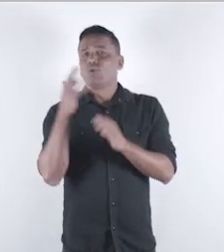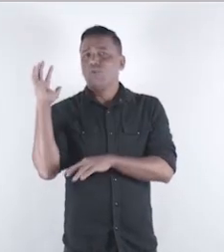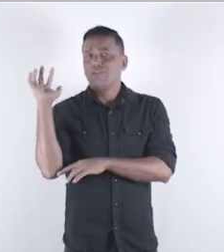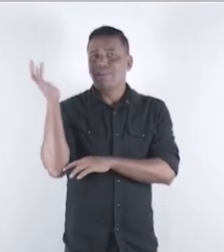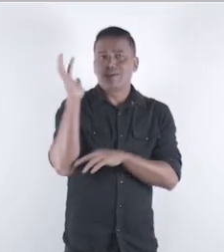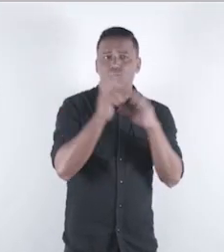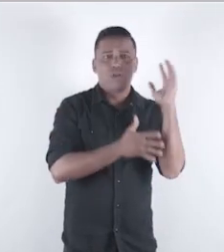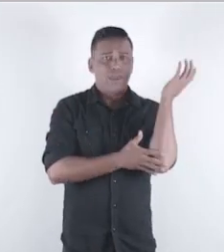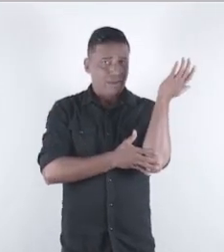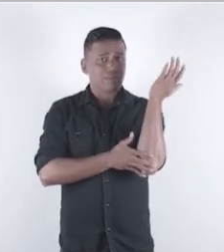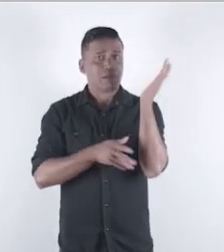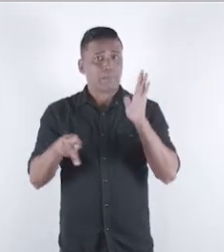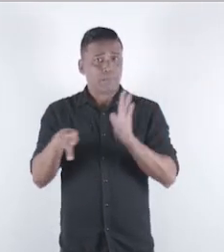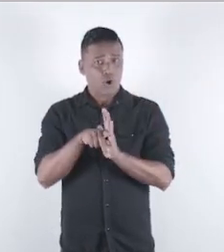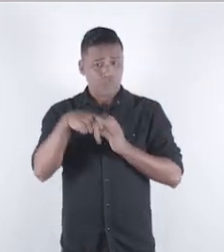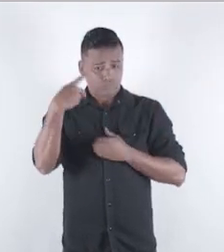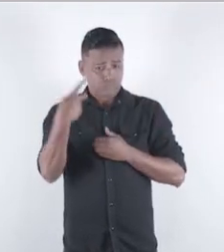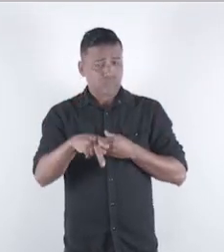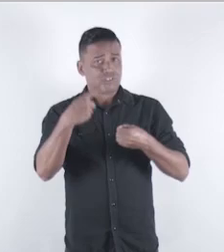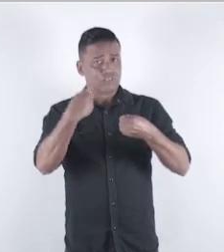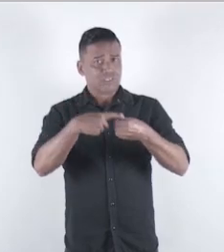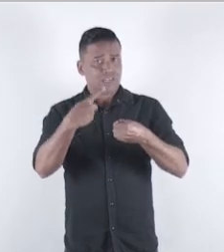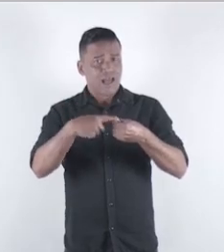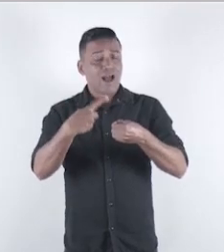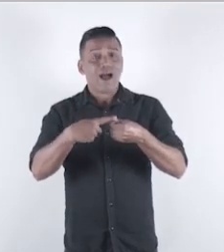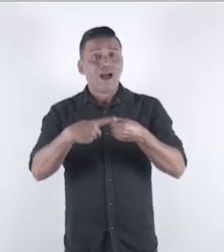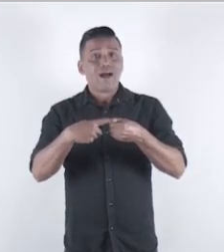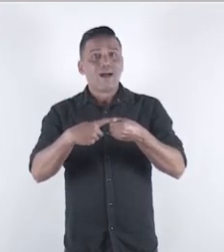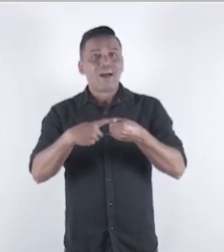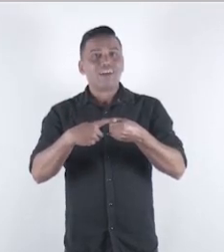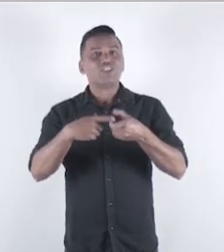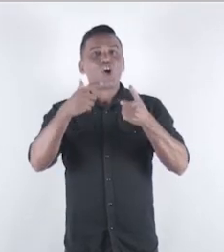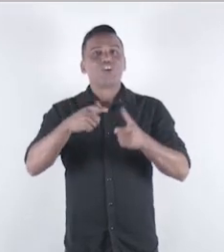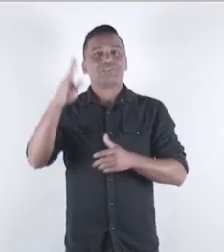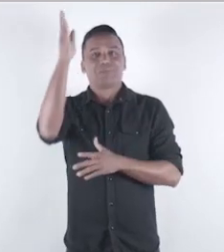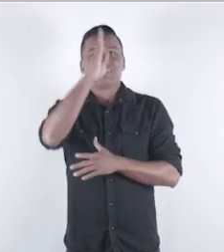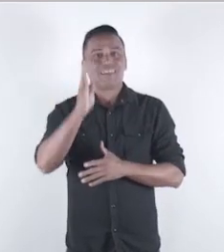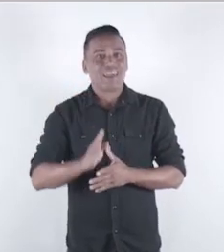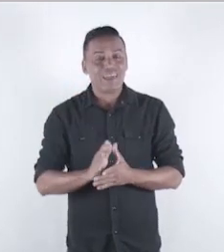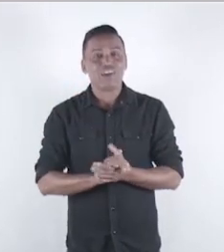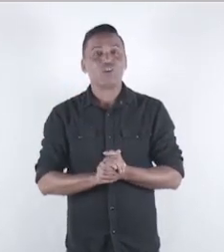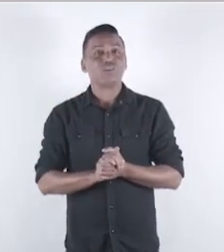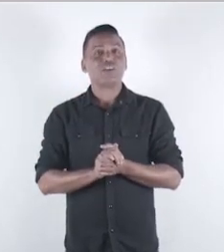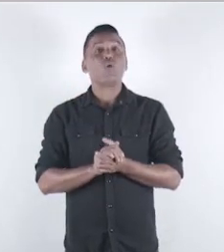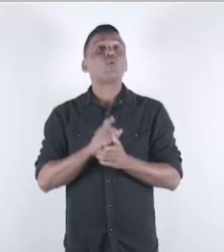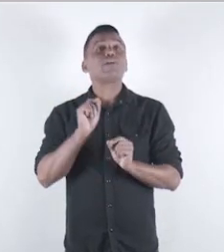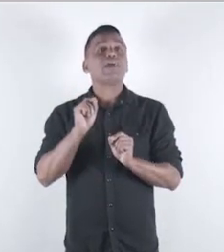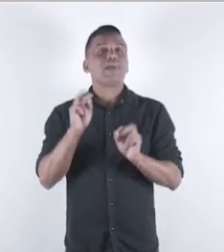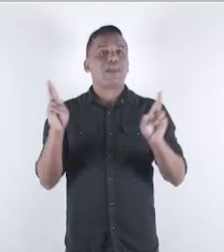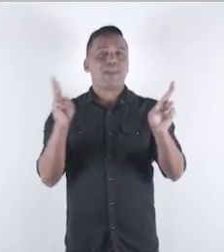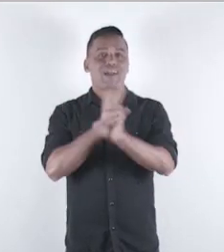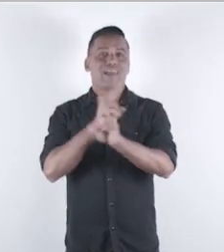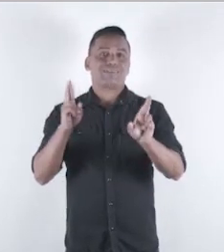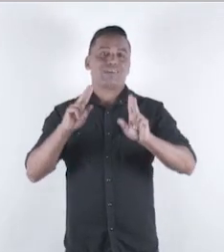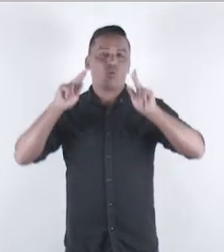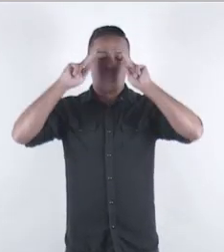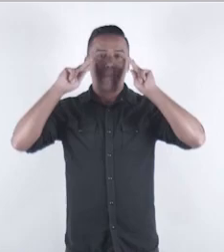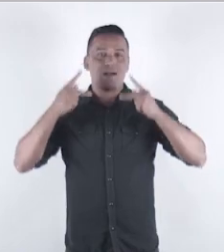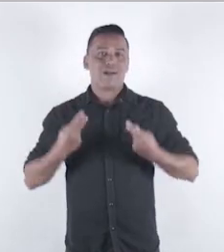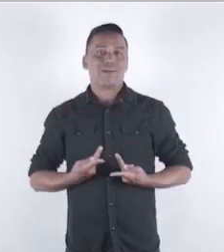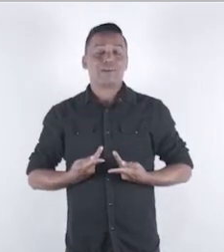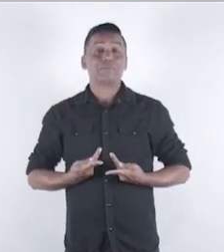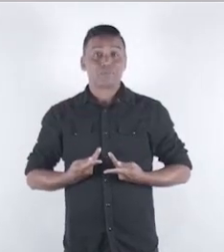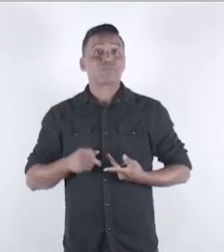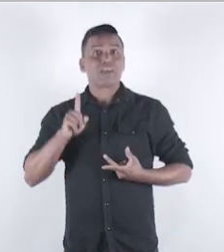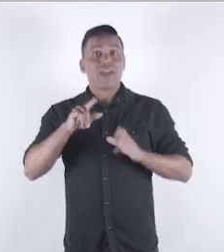natureza urbana, em um quintal bem brasileiro, o tema principal da história são as relações humanas. A história é uma fábula